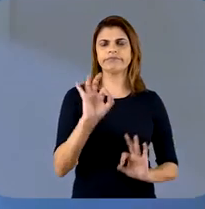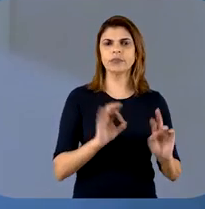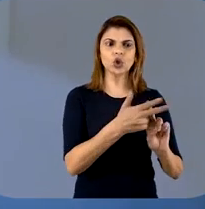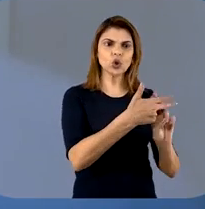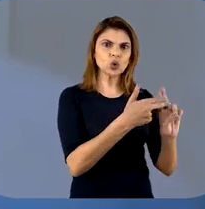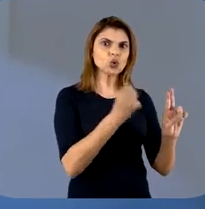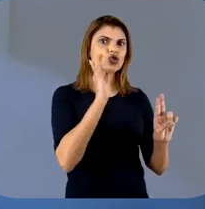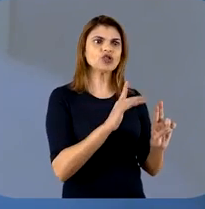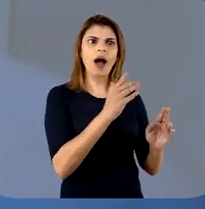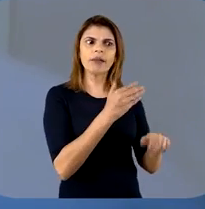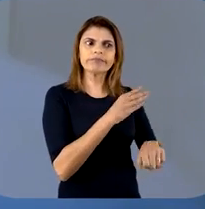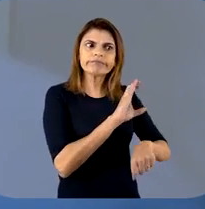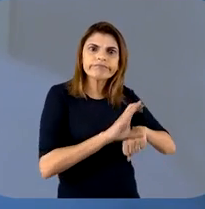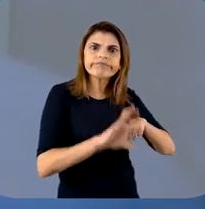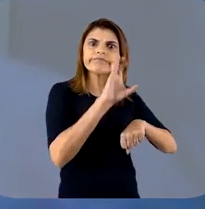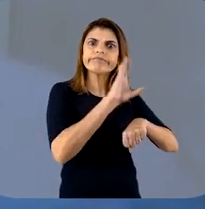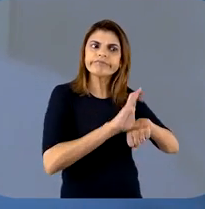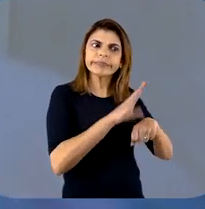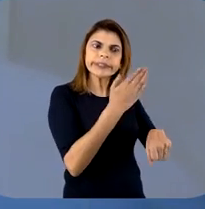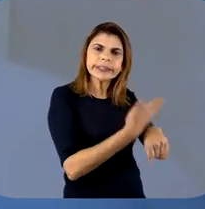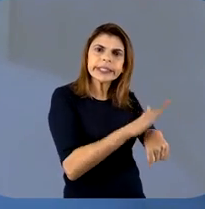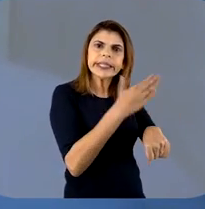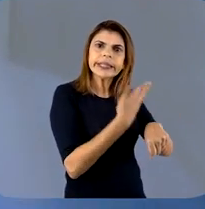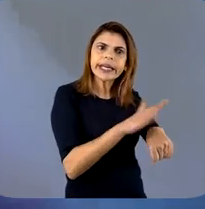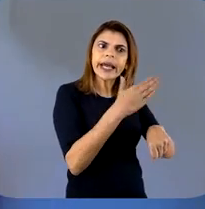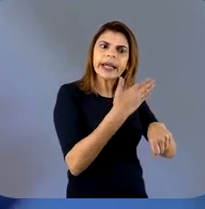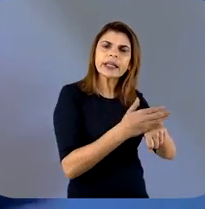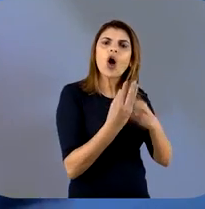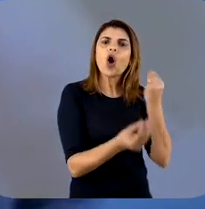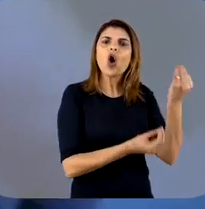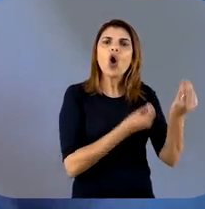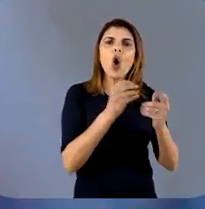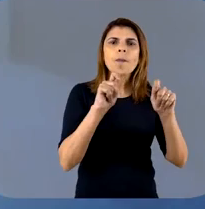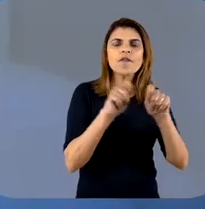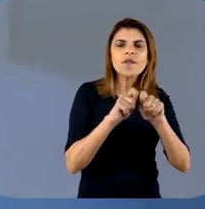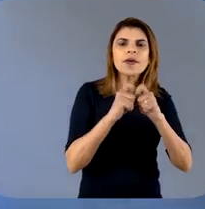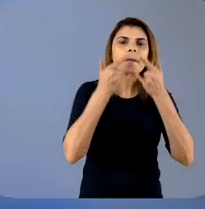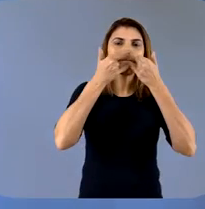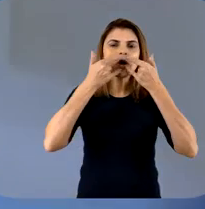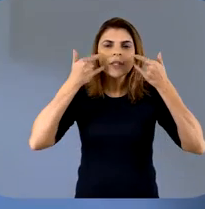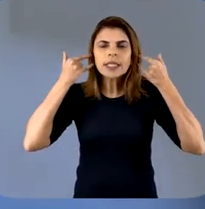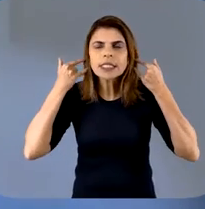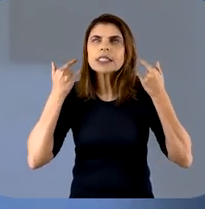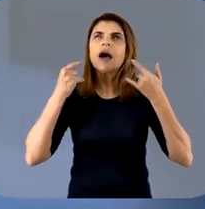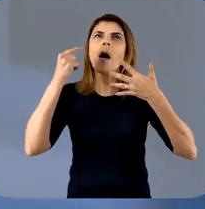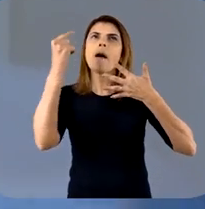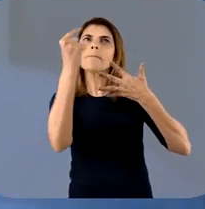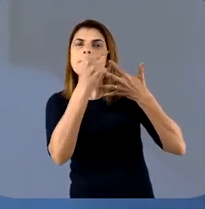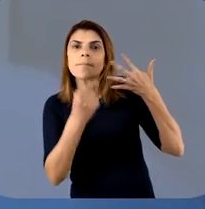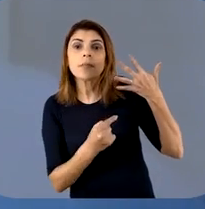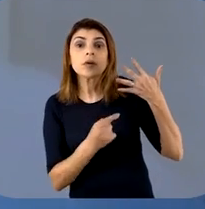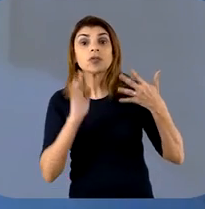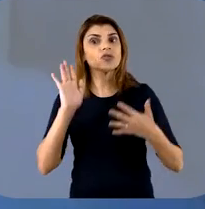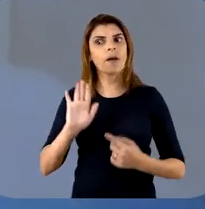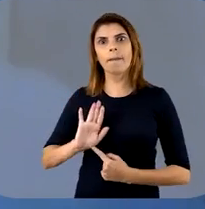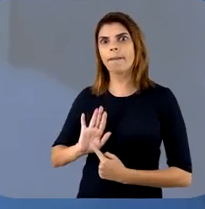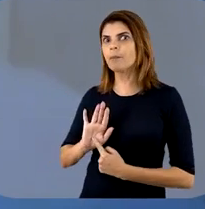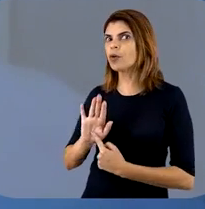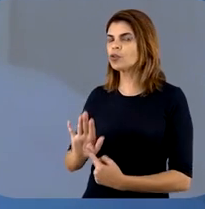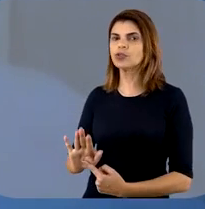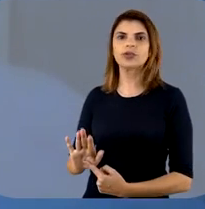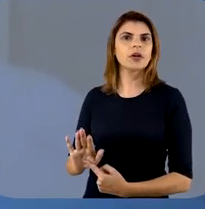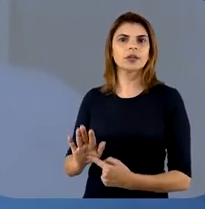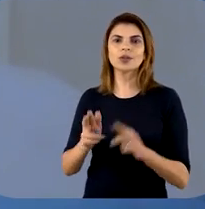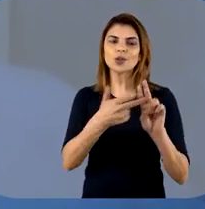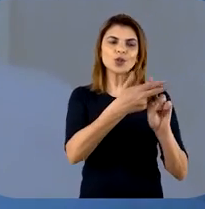se preparando para treinar como é que vai ter que ser proteção, não sei o quê, ou seja, mostrando que esse